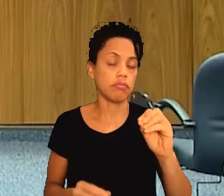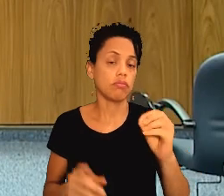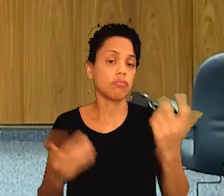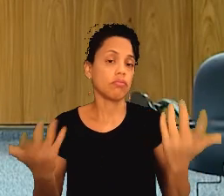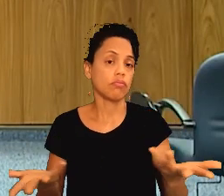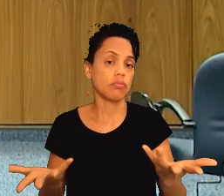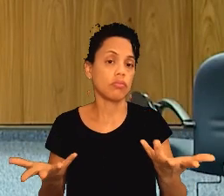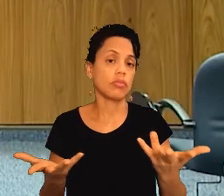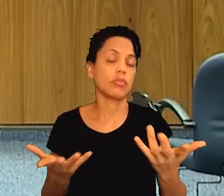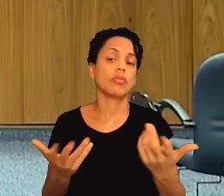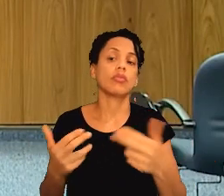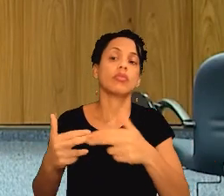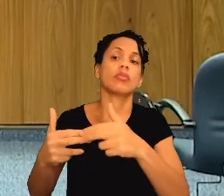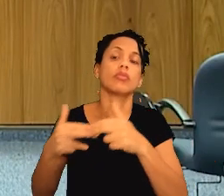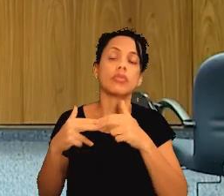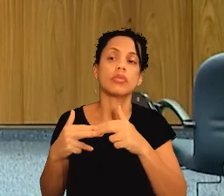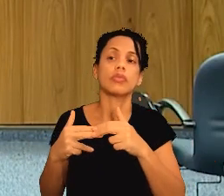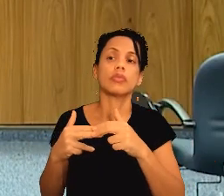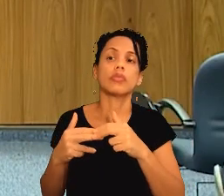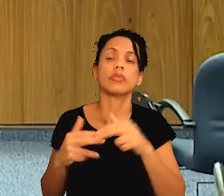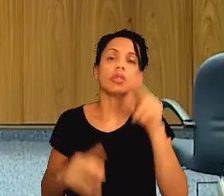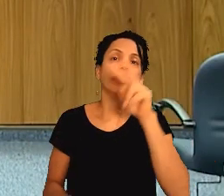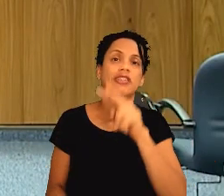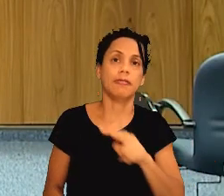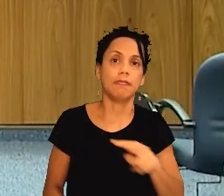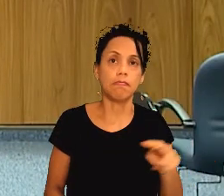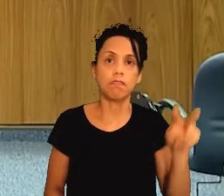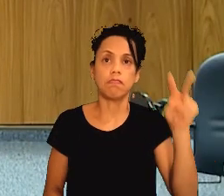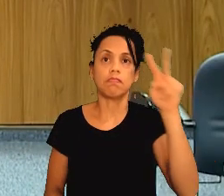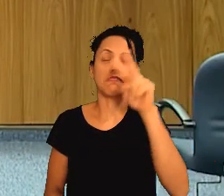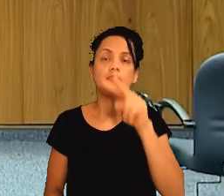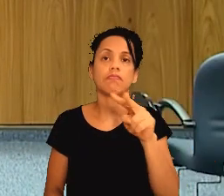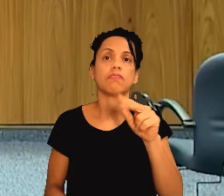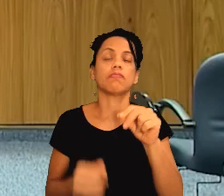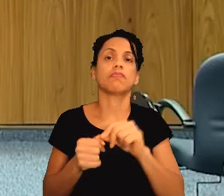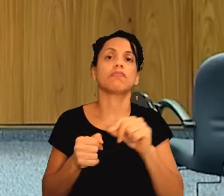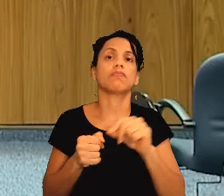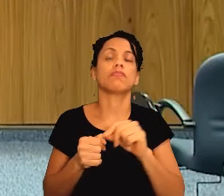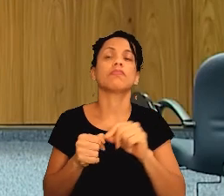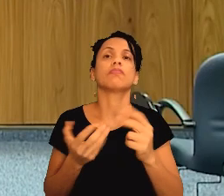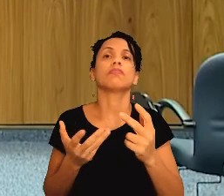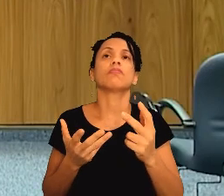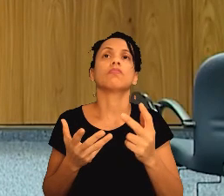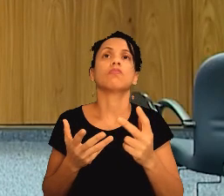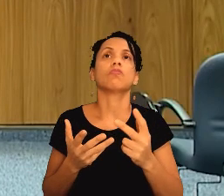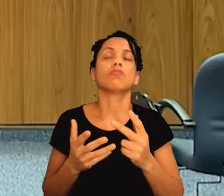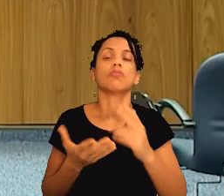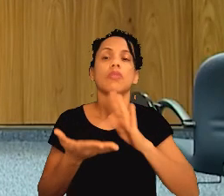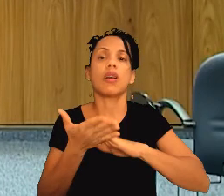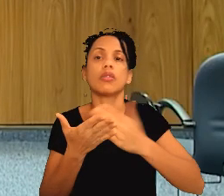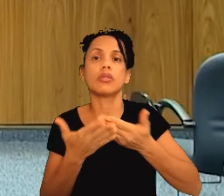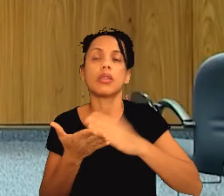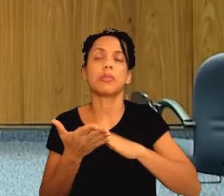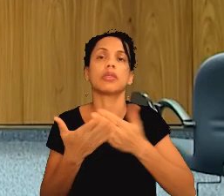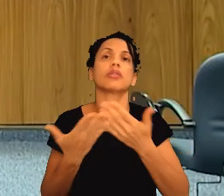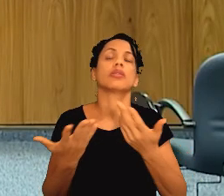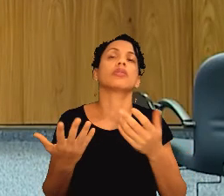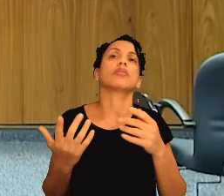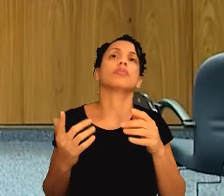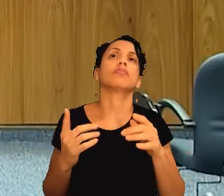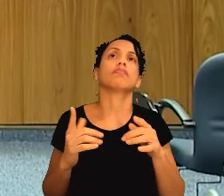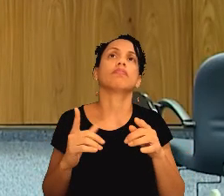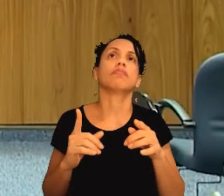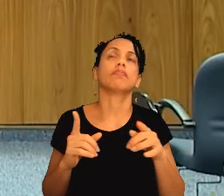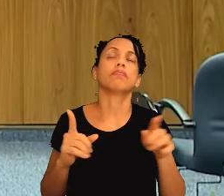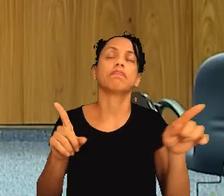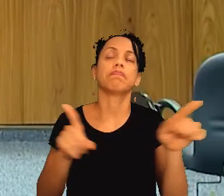Né? Mas essa visibilização que foi feita dessa interpretação